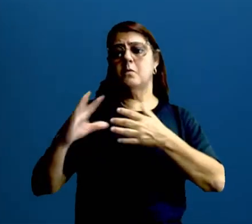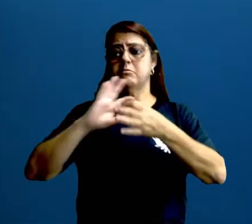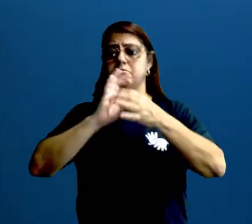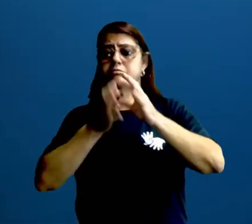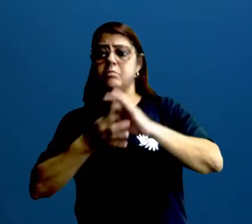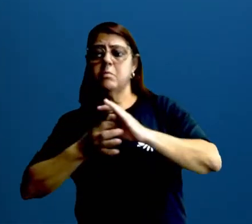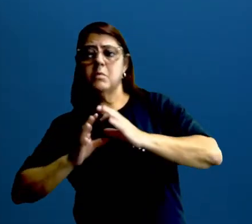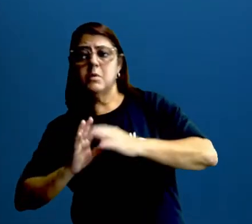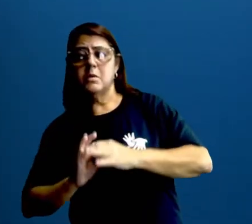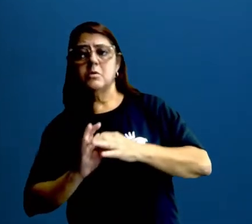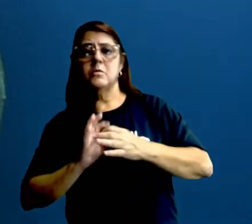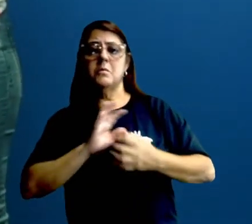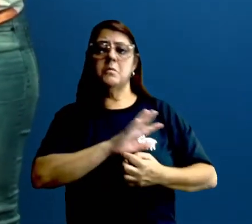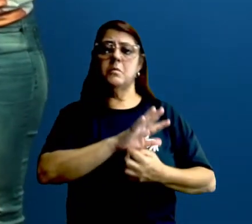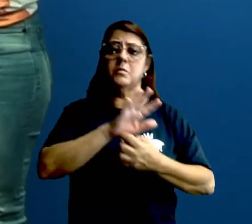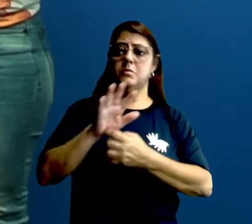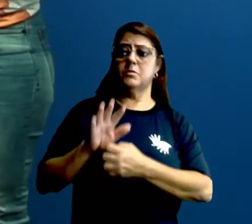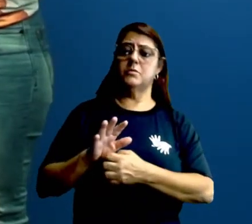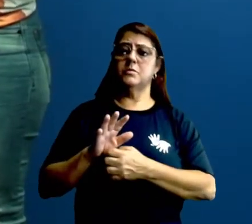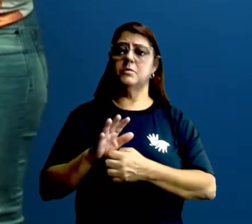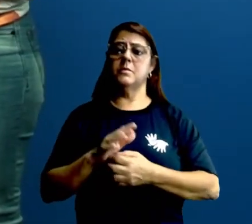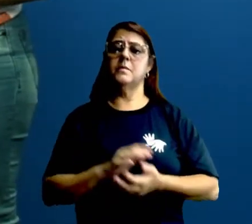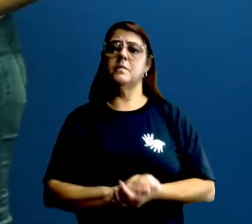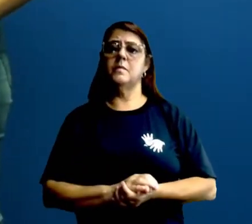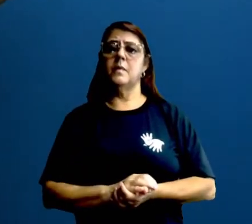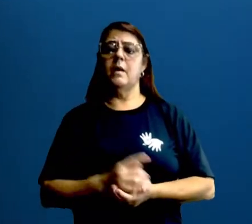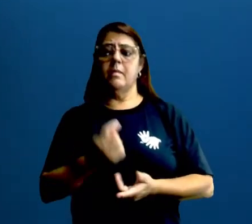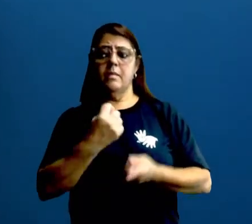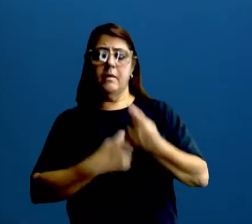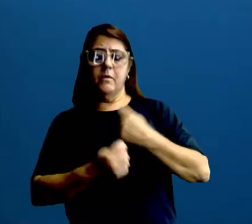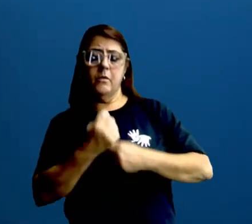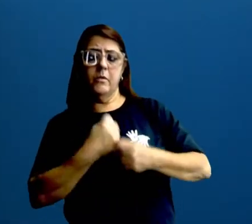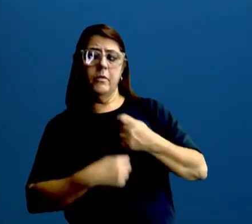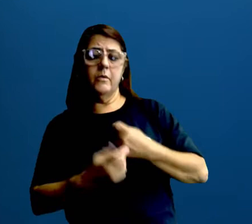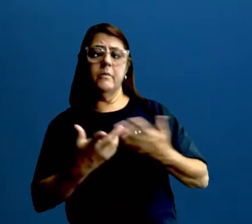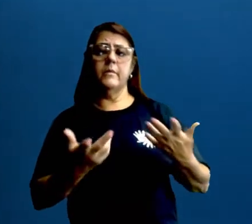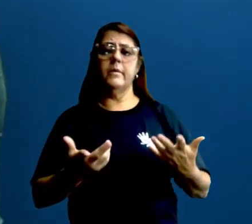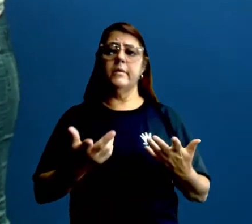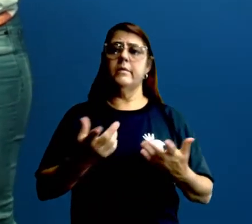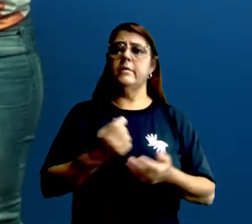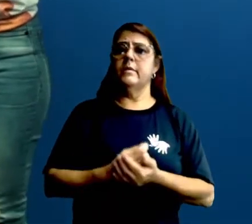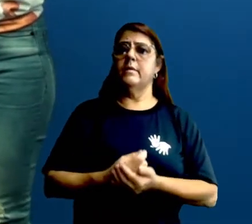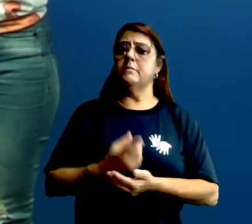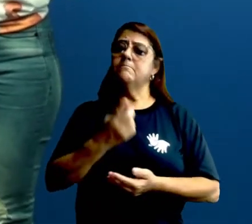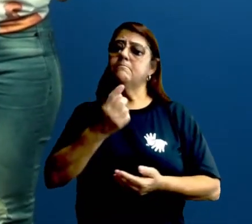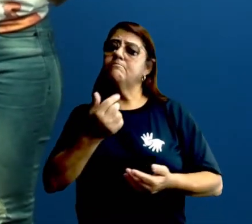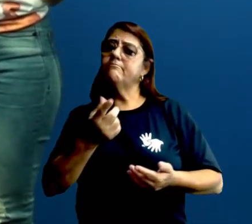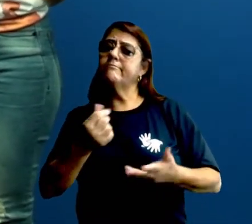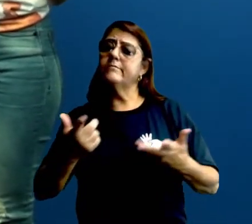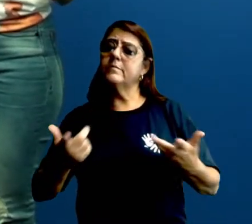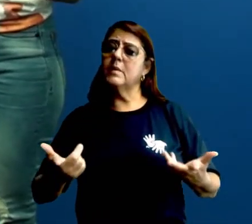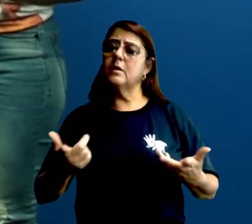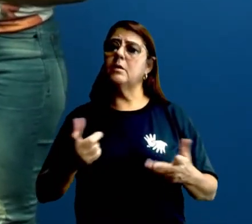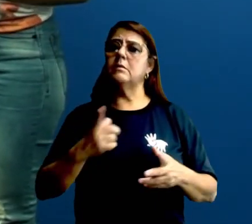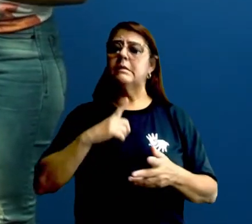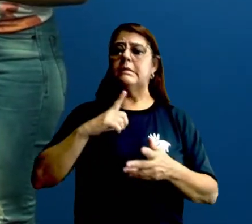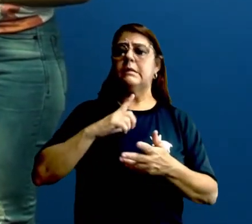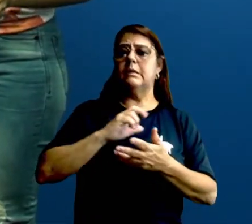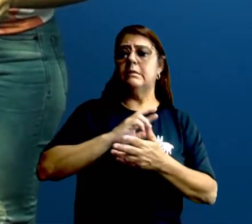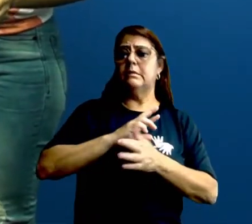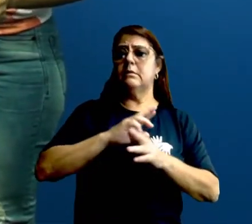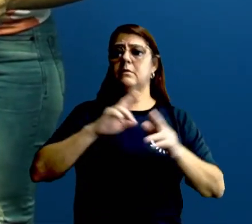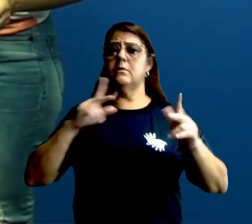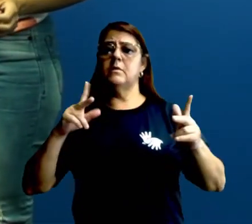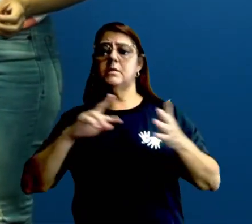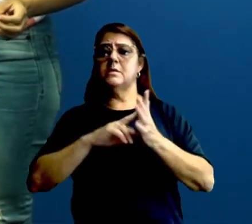ele vai representar uma coisa, ok? Então, na economia, no direito e na contabilidade, ele tem outros